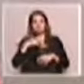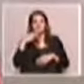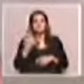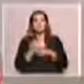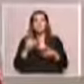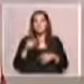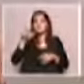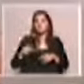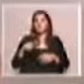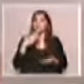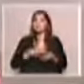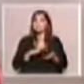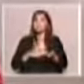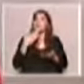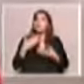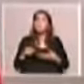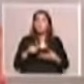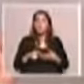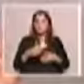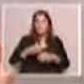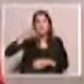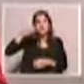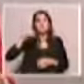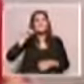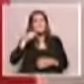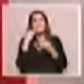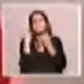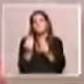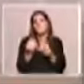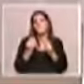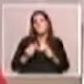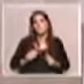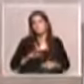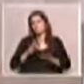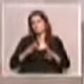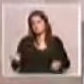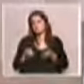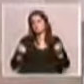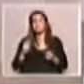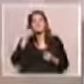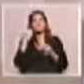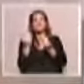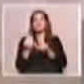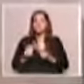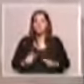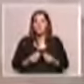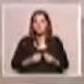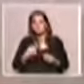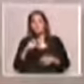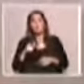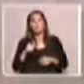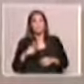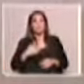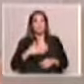pediu num restaurante e viu a garrafa, um vinho muito, muito bom, não há necessidade de fazer publicidade, mas muito, muito bom, e o senhor disfarçou, o dono do